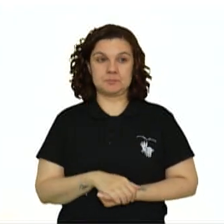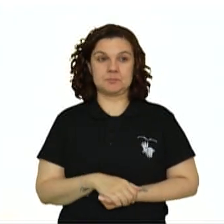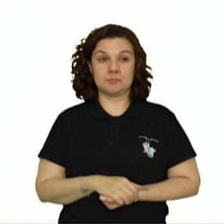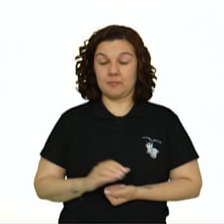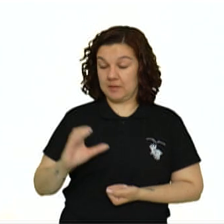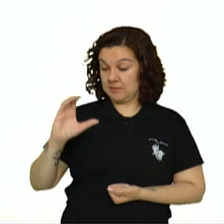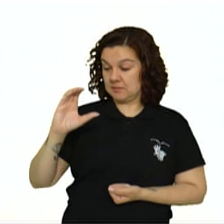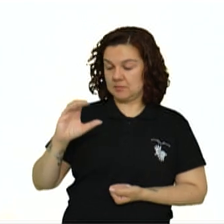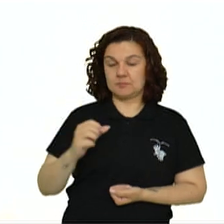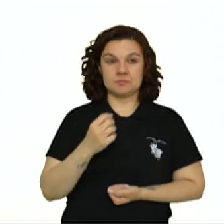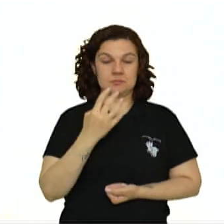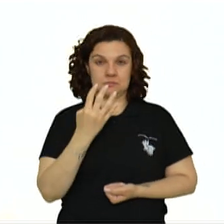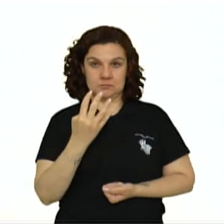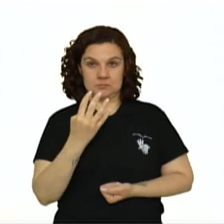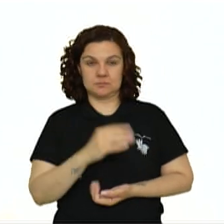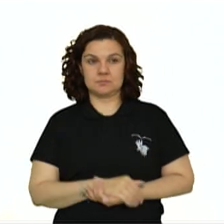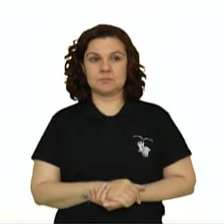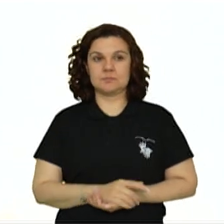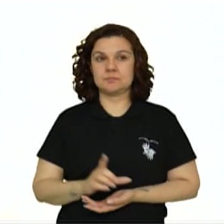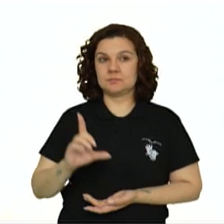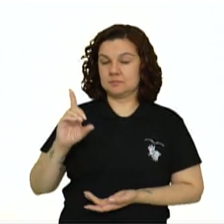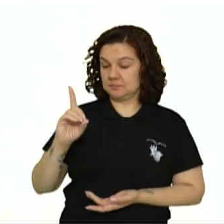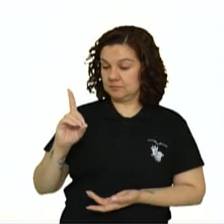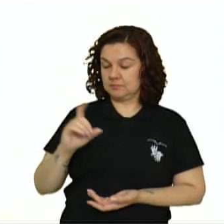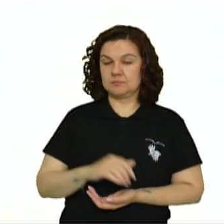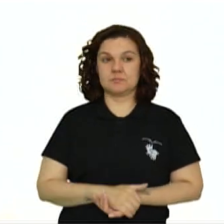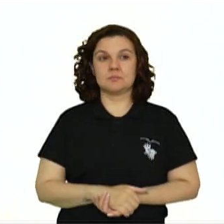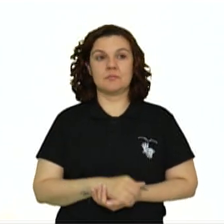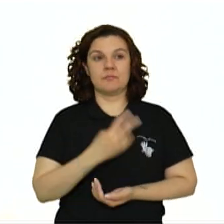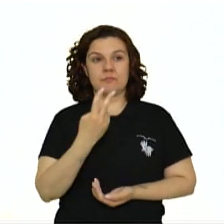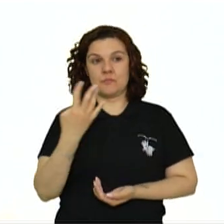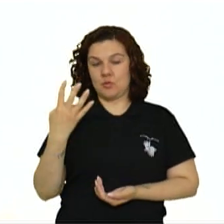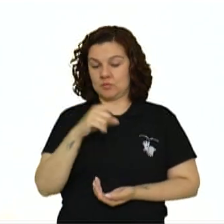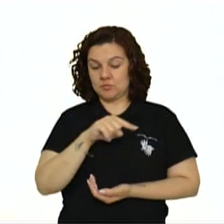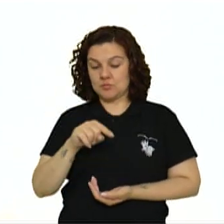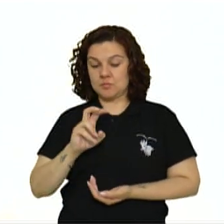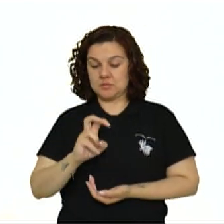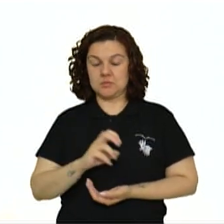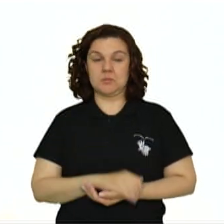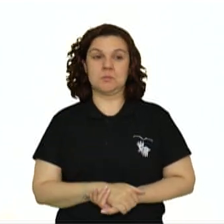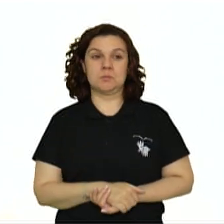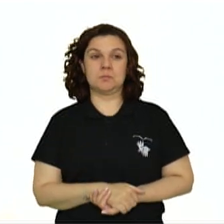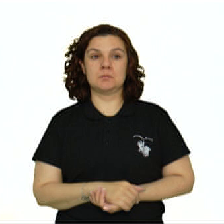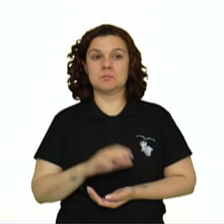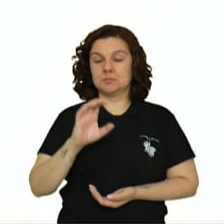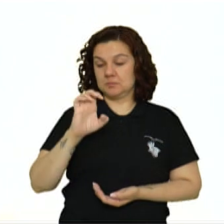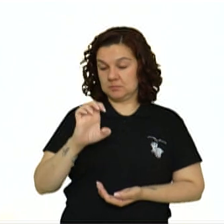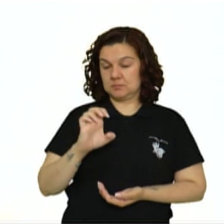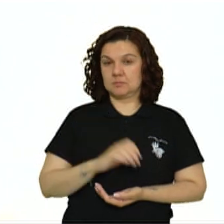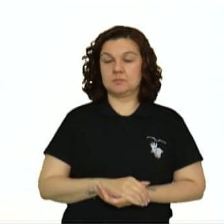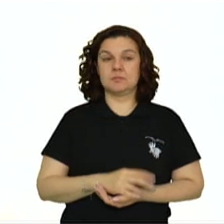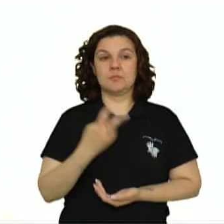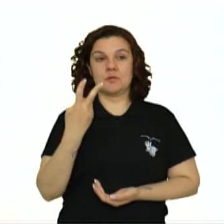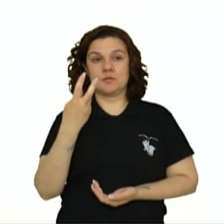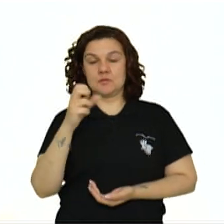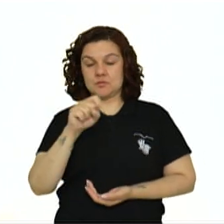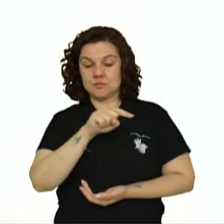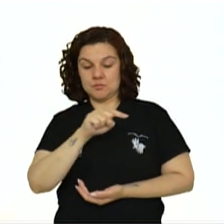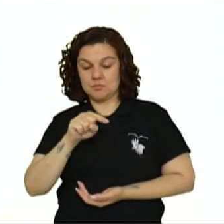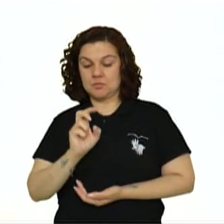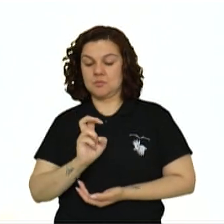14/5. Letra C, 4. Letra D, 24/5. E a letra E,